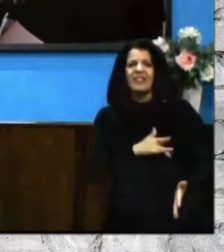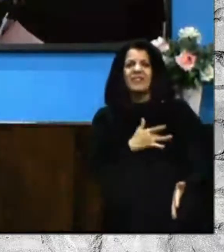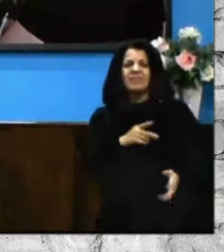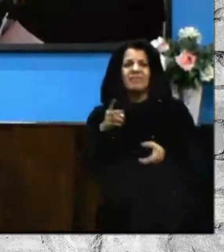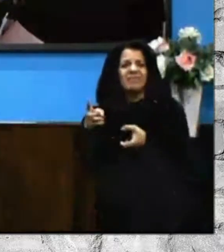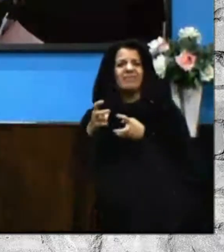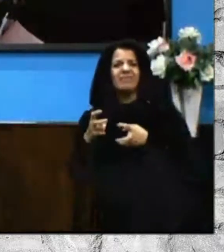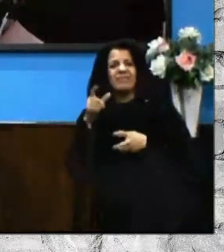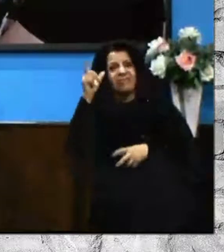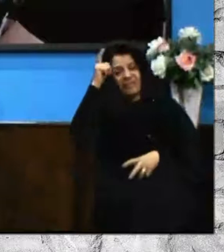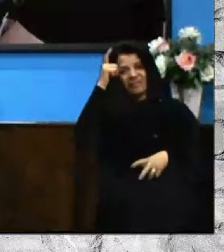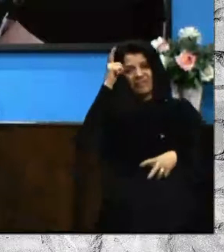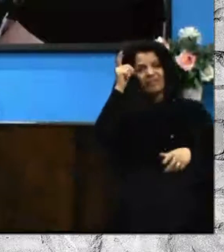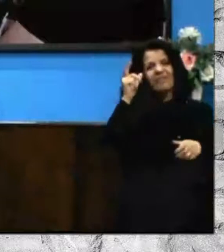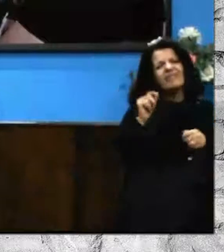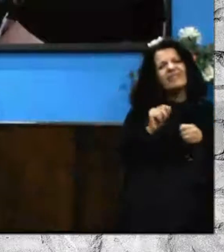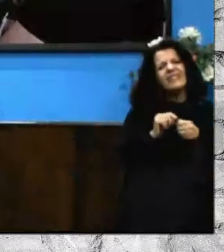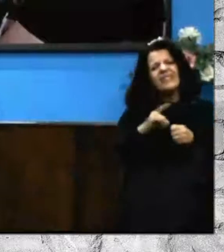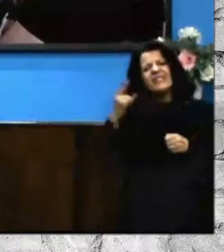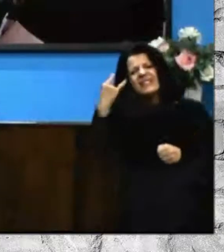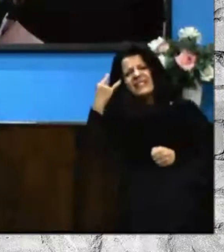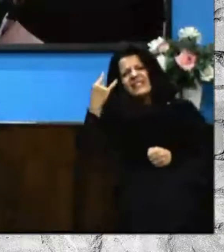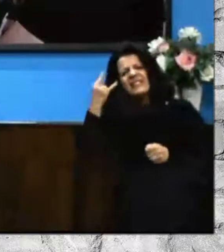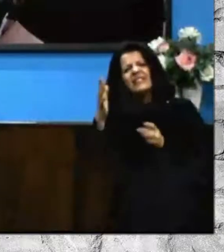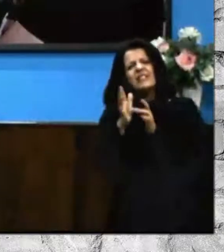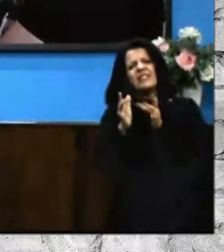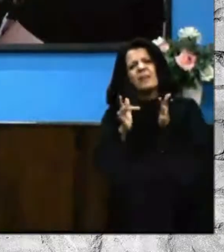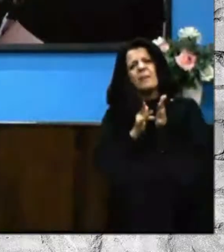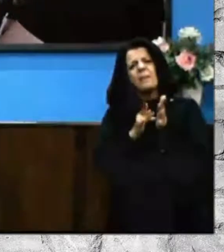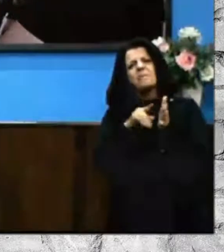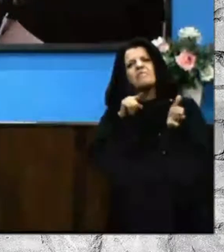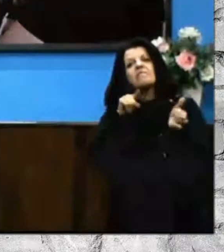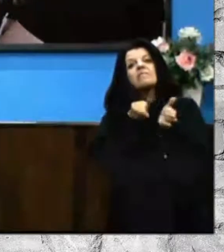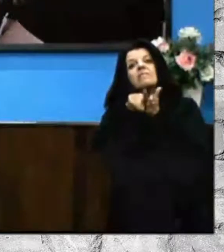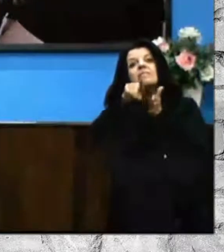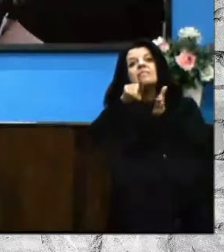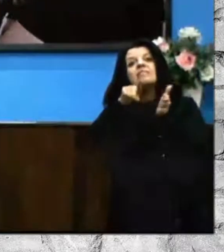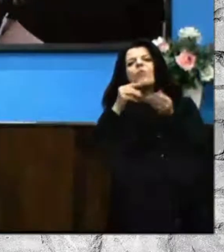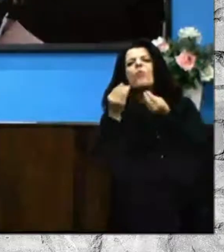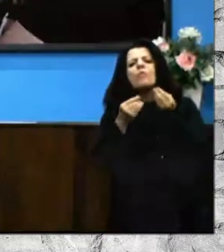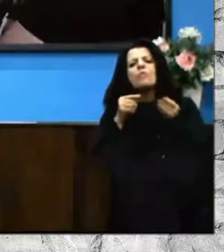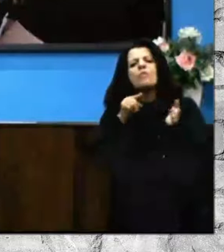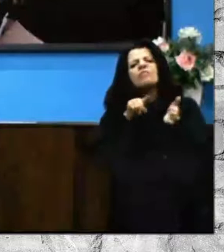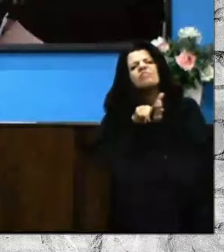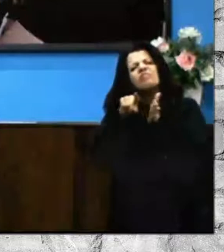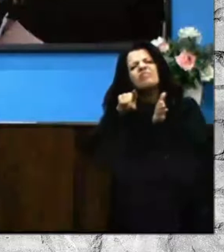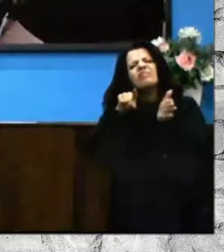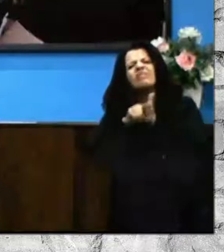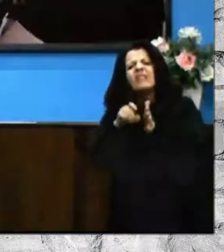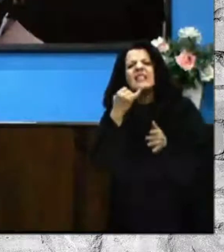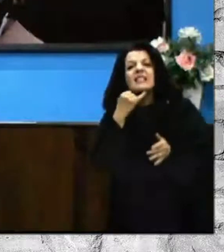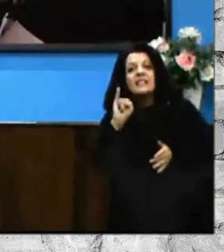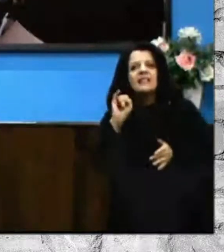diabo faz. Ele tenta Jesus. E como é que ele faz? Ele questiona a filiação de Jesus. Ele diz: se